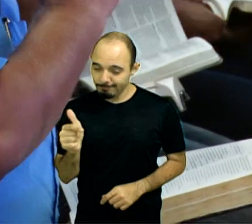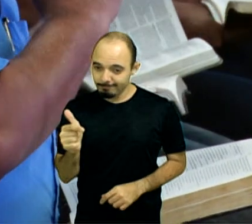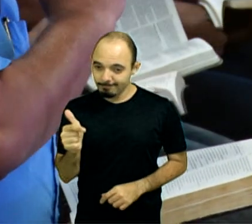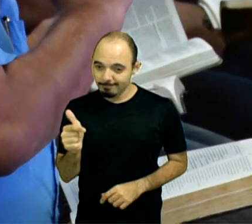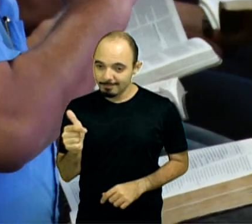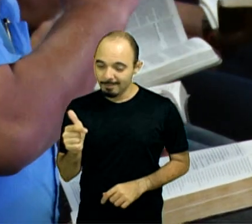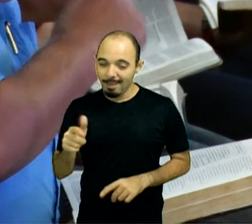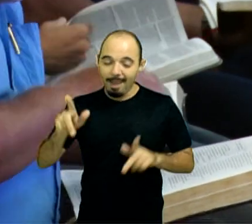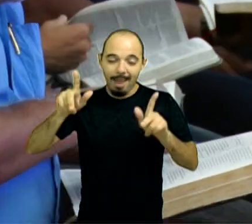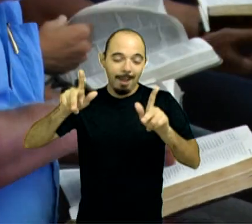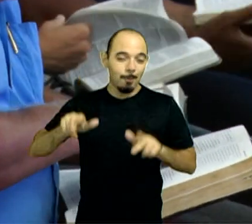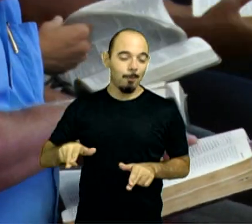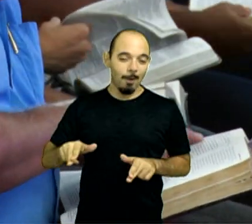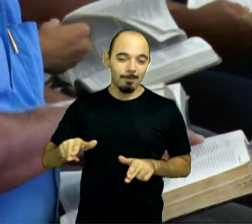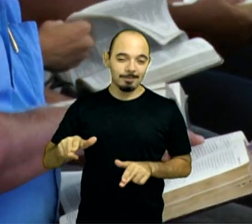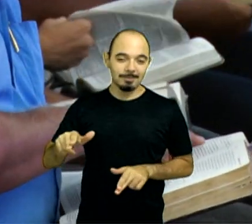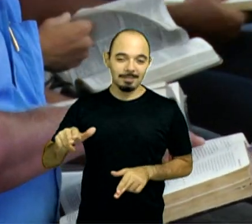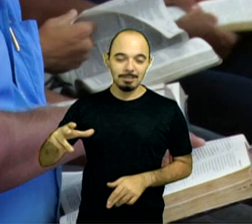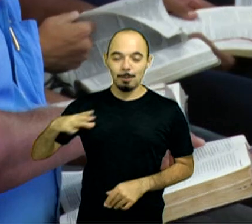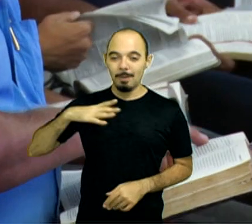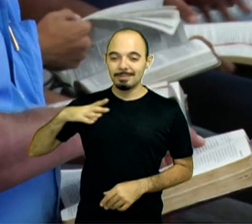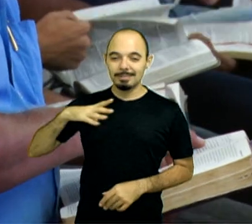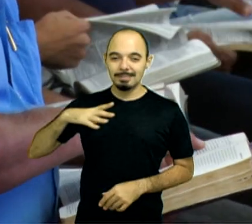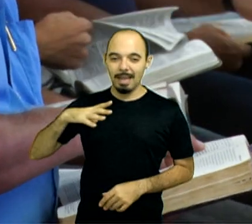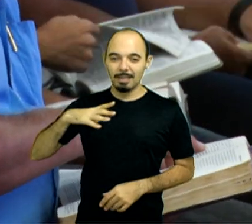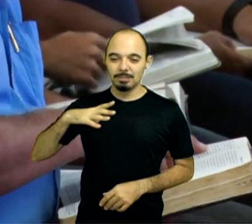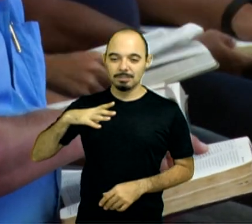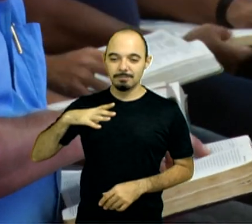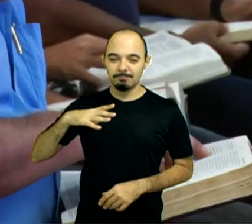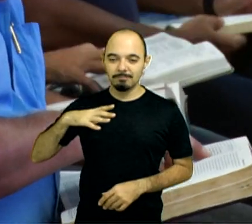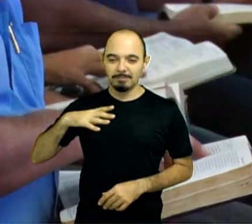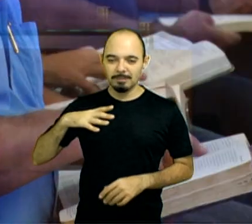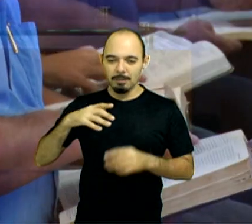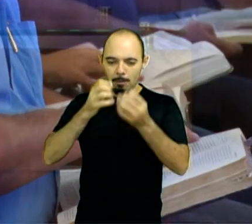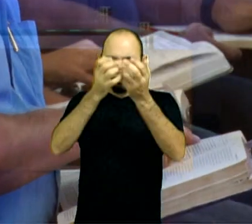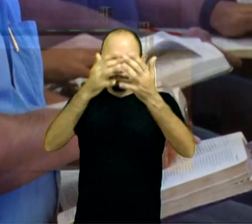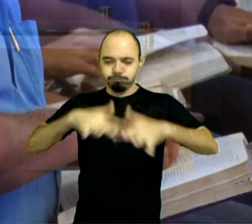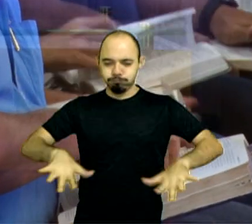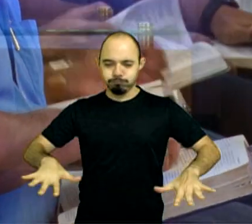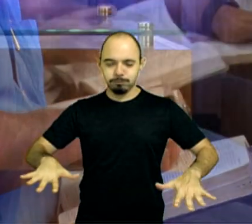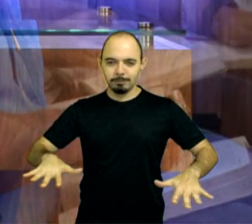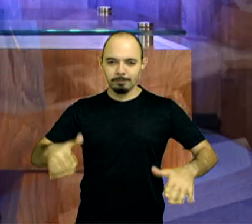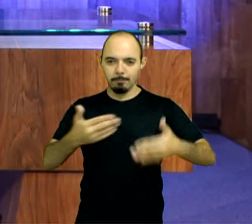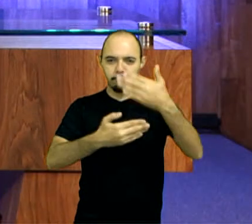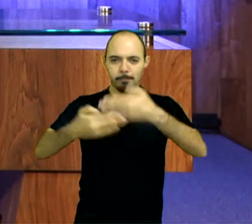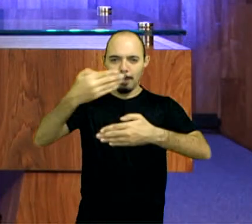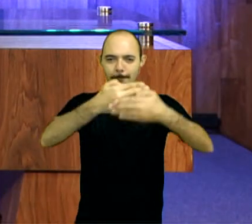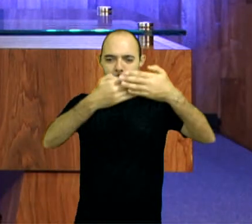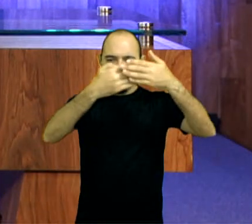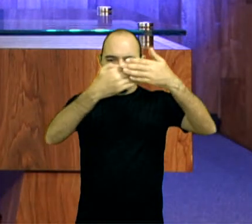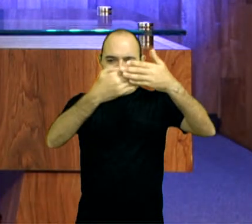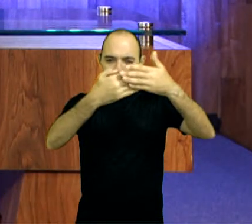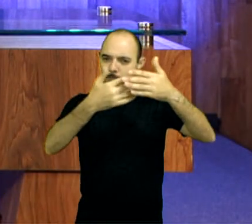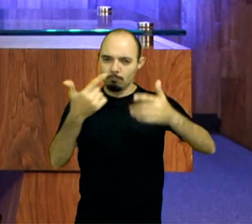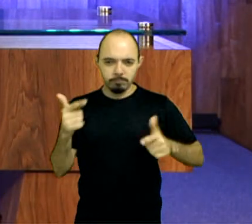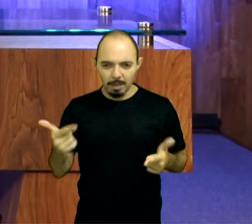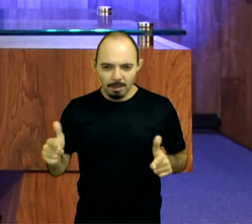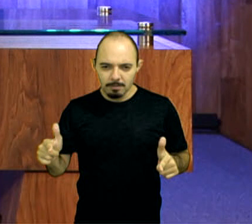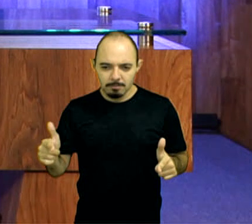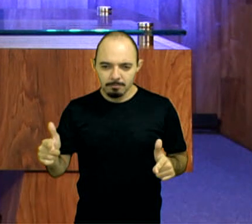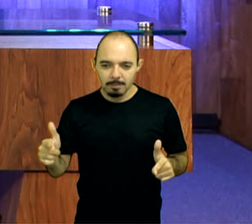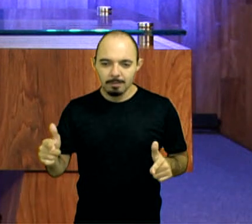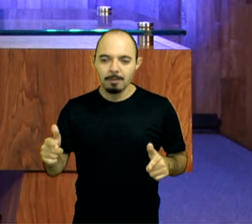Como cidade derribada, que não tem muros. Quer dizer, se não tem muro, não tem